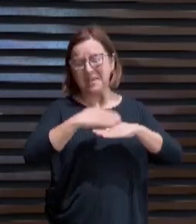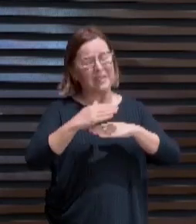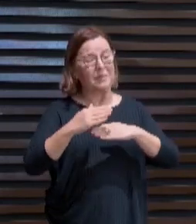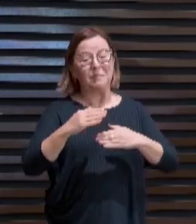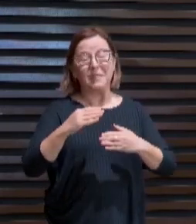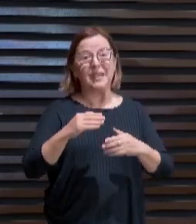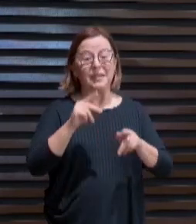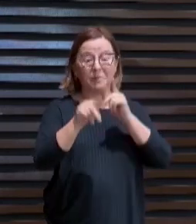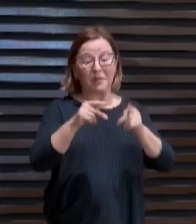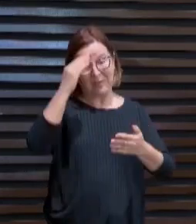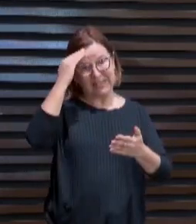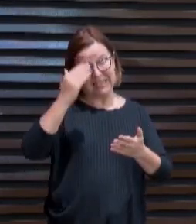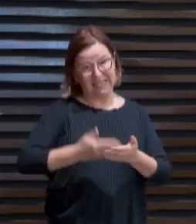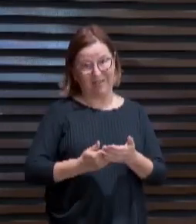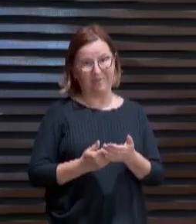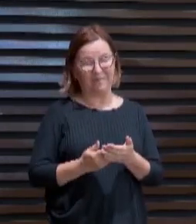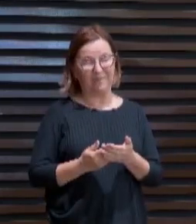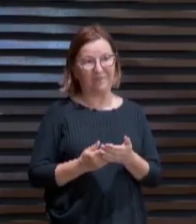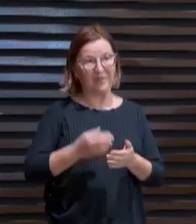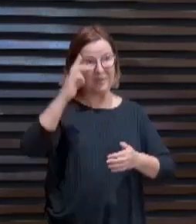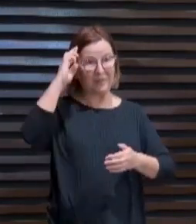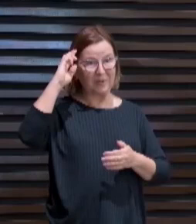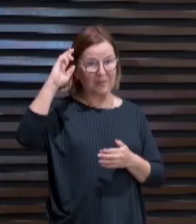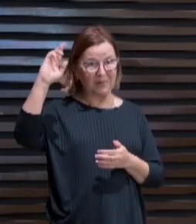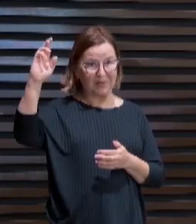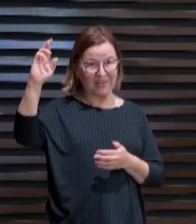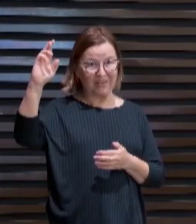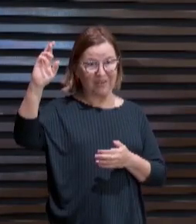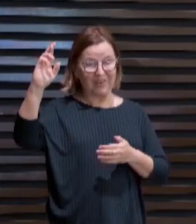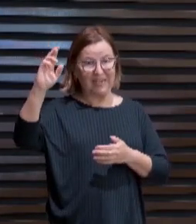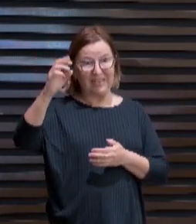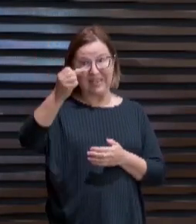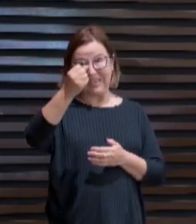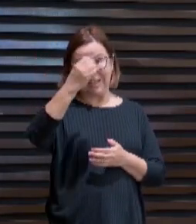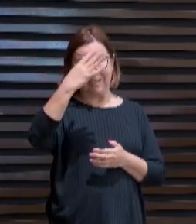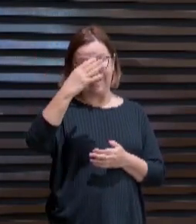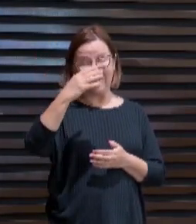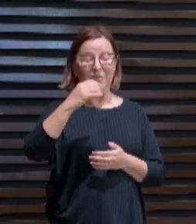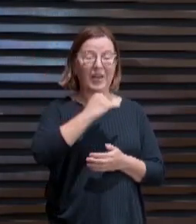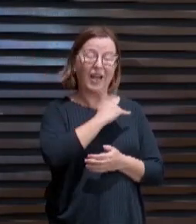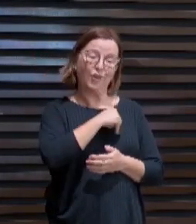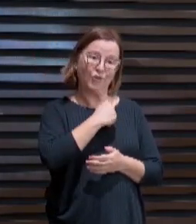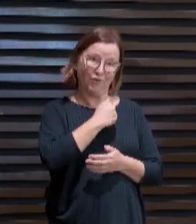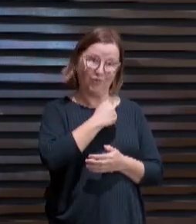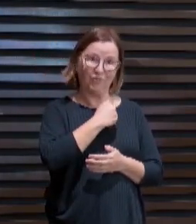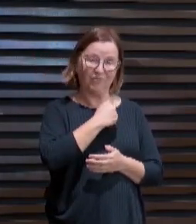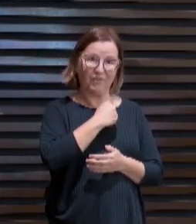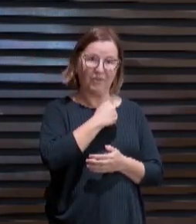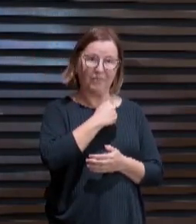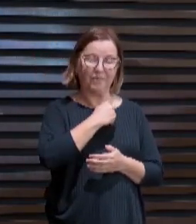ele, o Senhor abriu-lhe uma janela no céu e se revelou para ele através daquela visão. O Senhor então arrebata